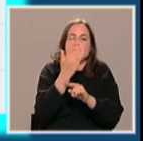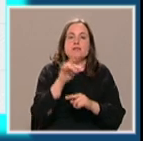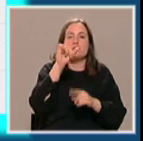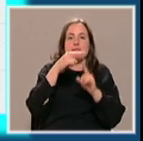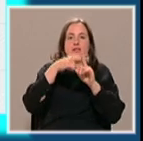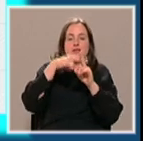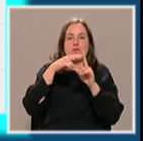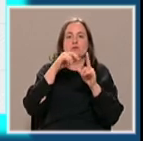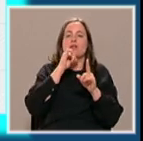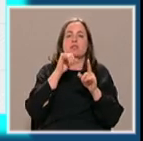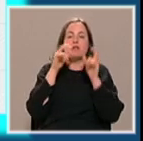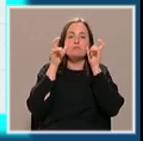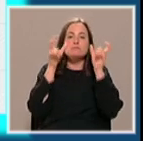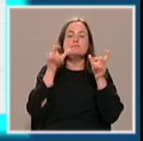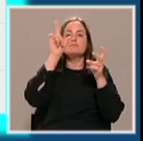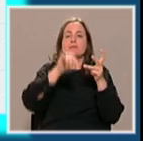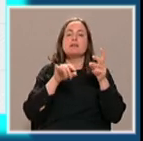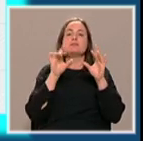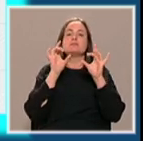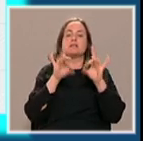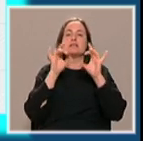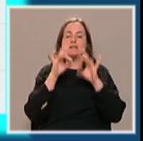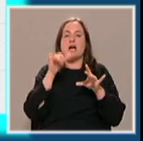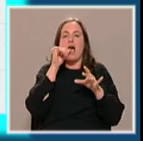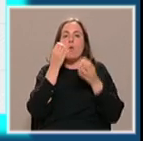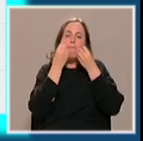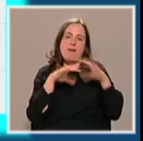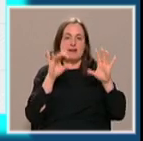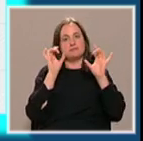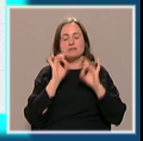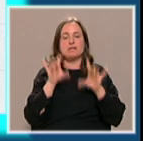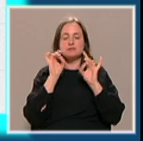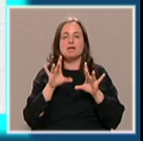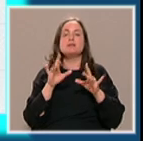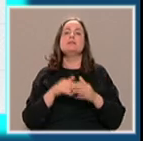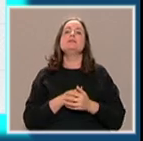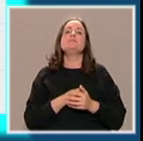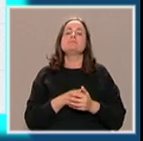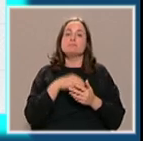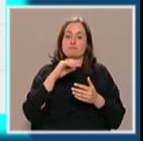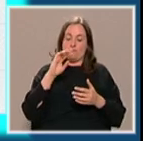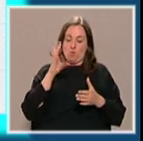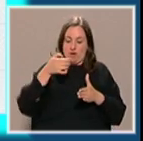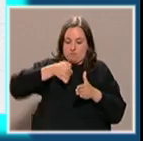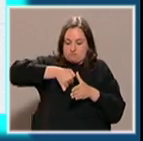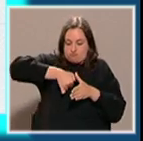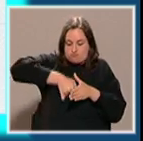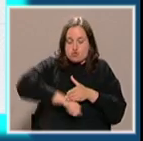mantém a temperatura constante e evita a desidratação. Quando há o nascimento do novo